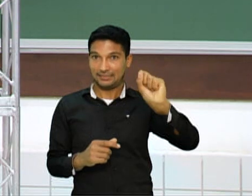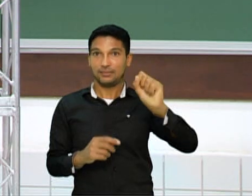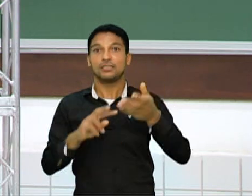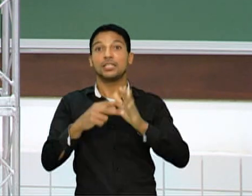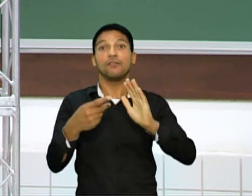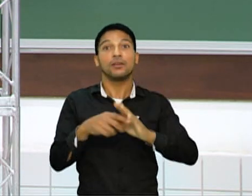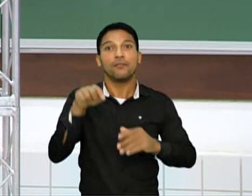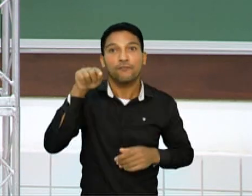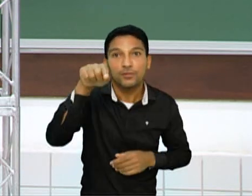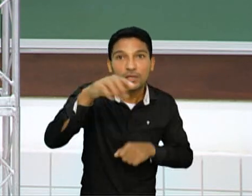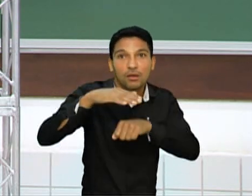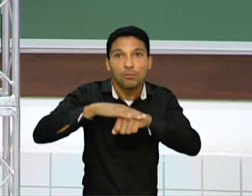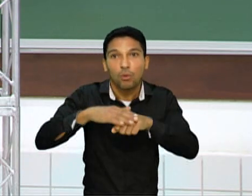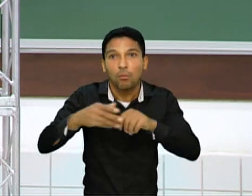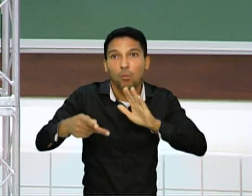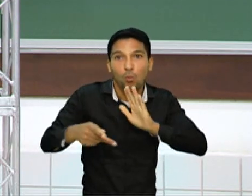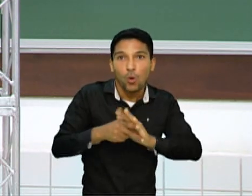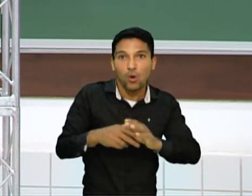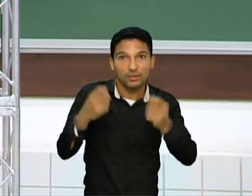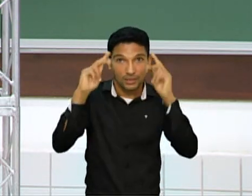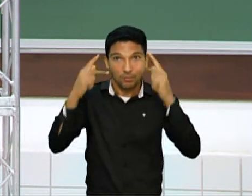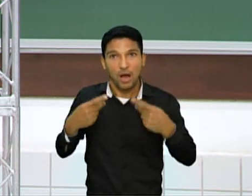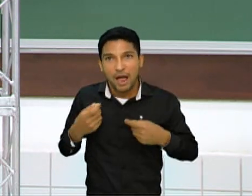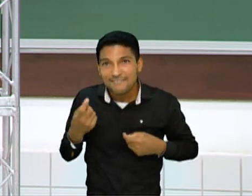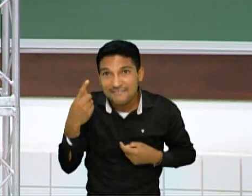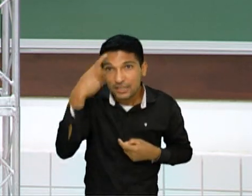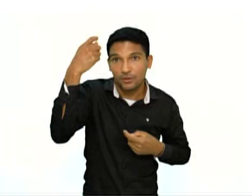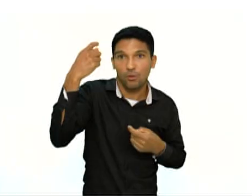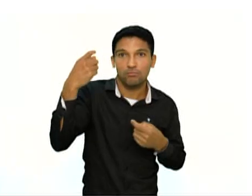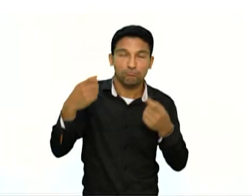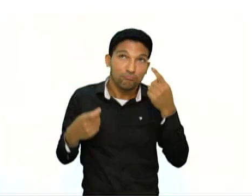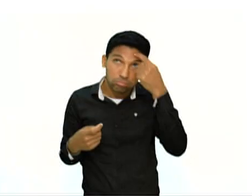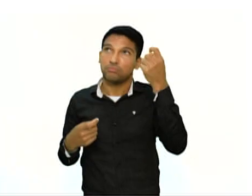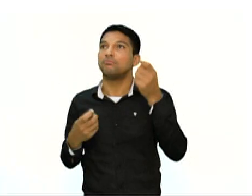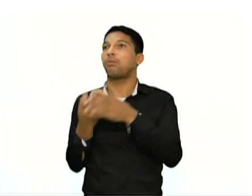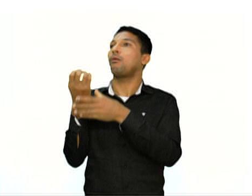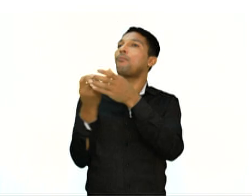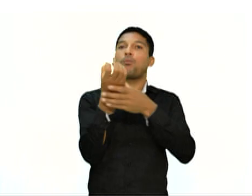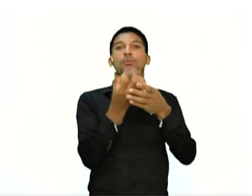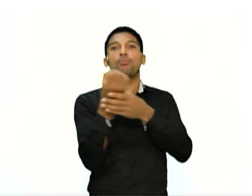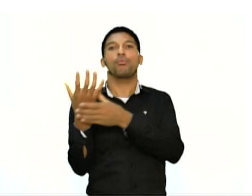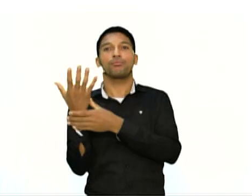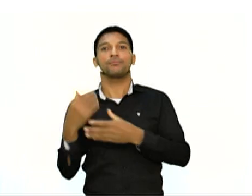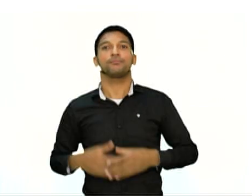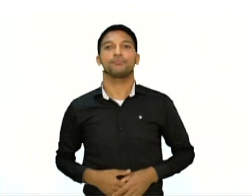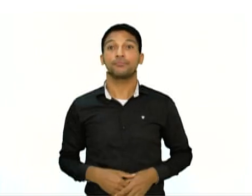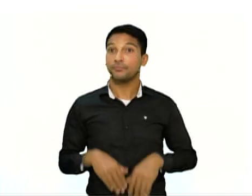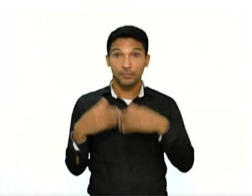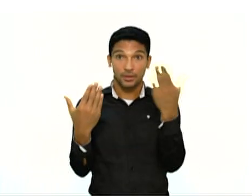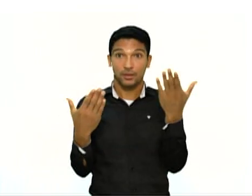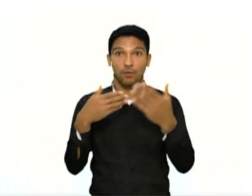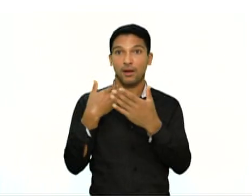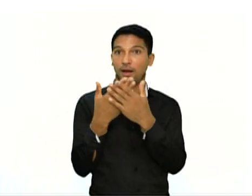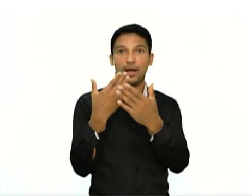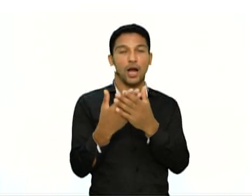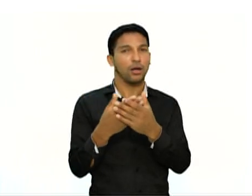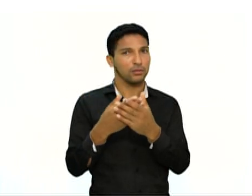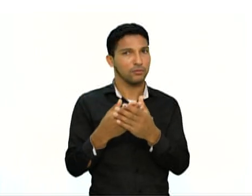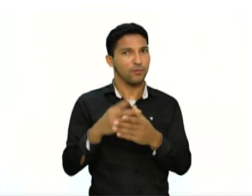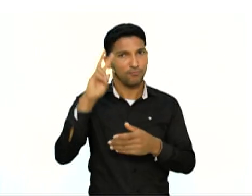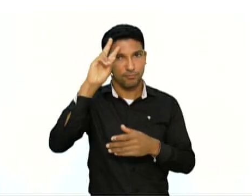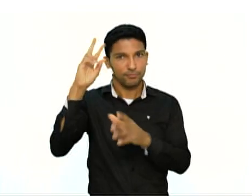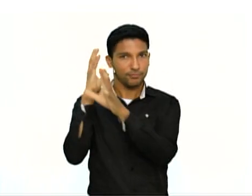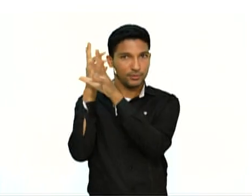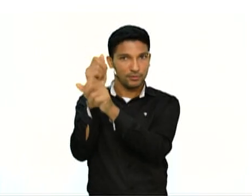as factícias. Então, estudante, chegando ao final dessa aula, né, só para relembrar, né, nós vimos a ideia de cogito ergo sum,